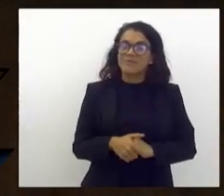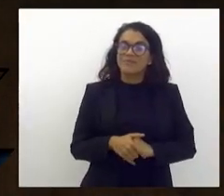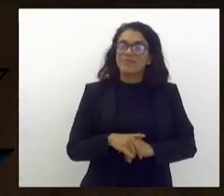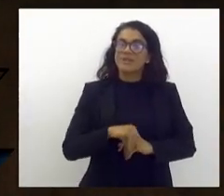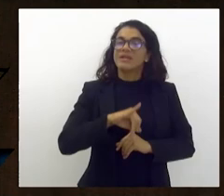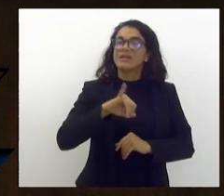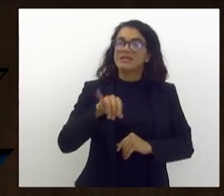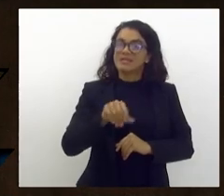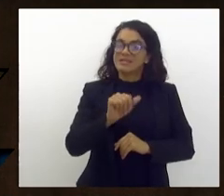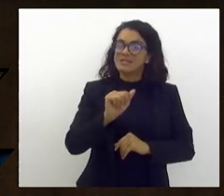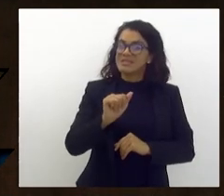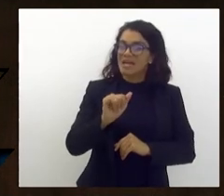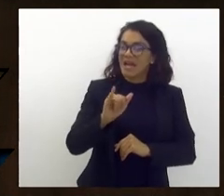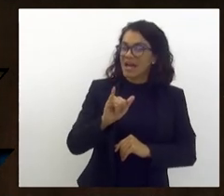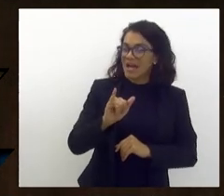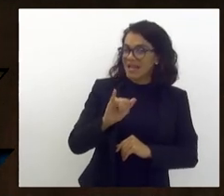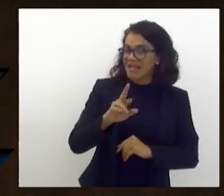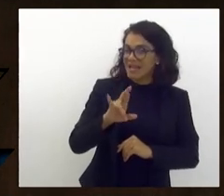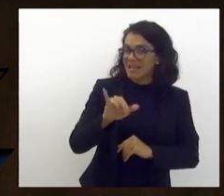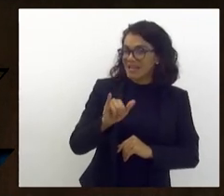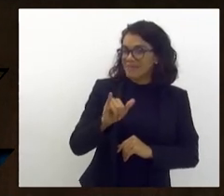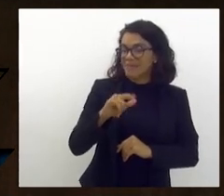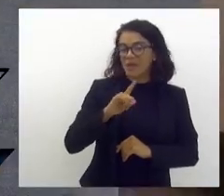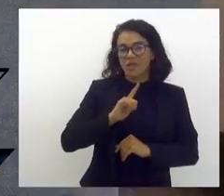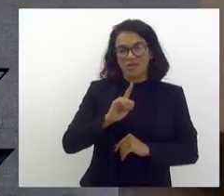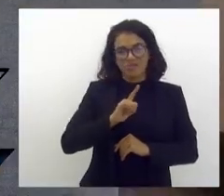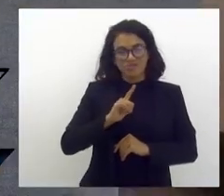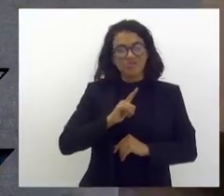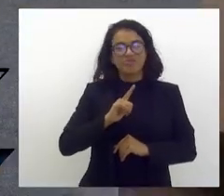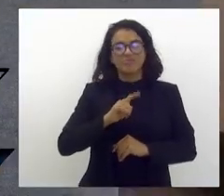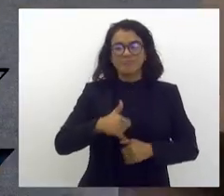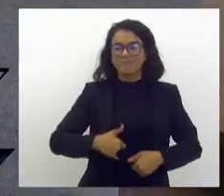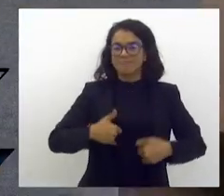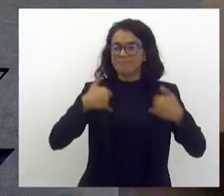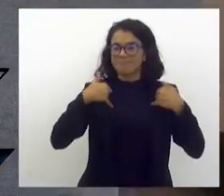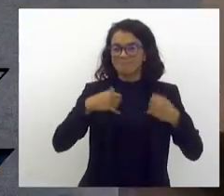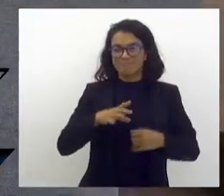deixa eu te dizer, meu companheiro, eu tive a honra de conhecer